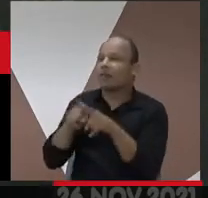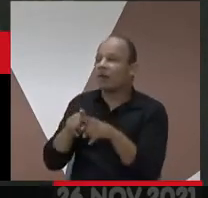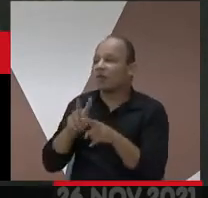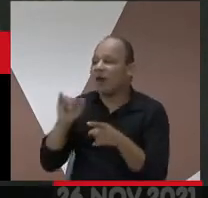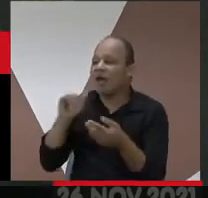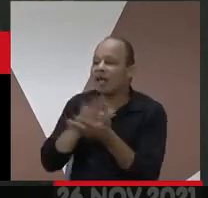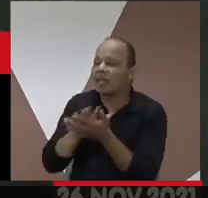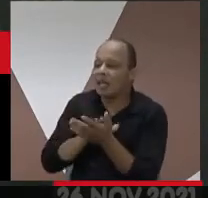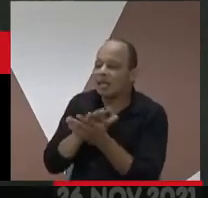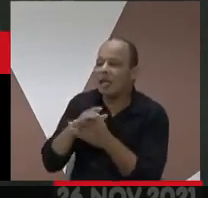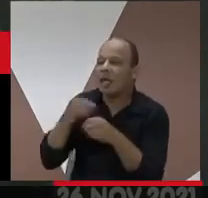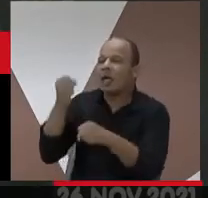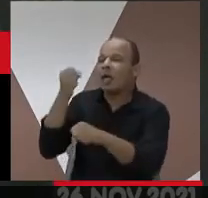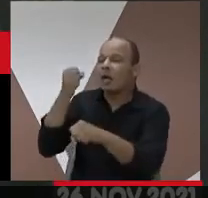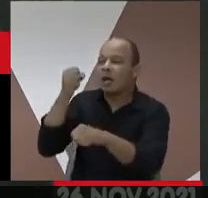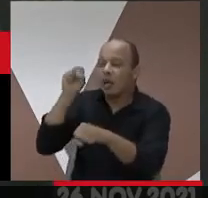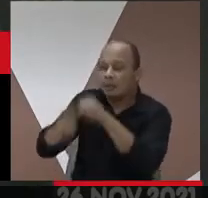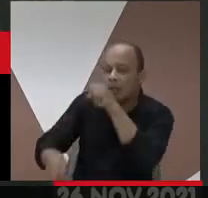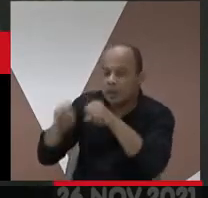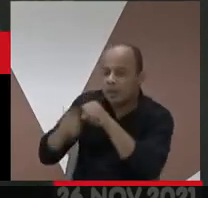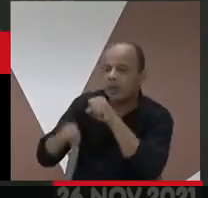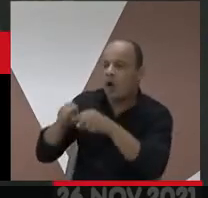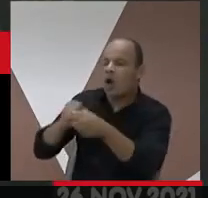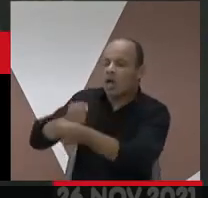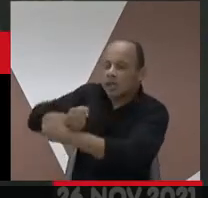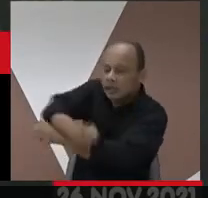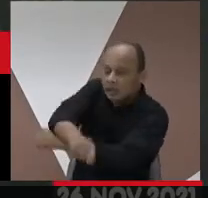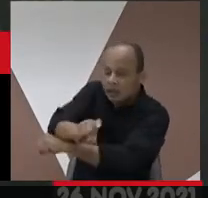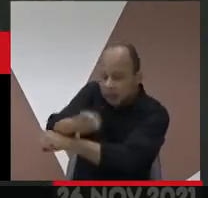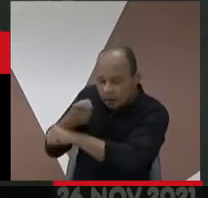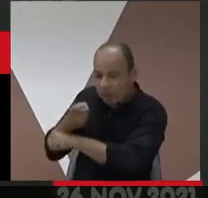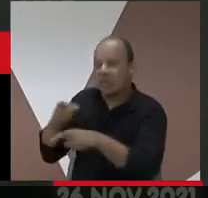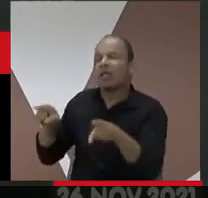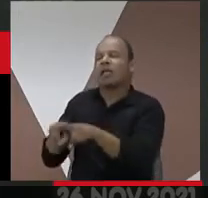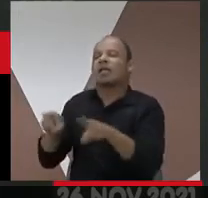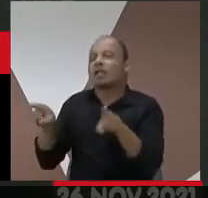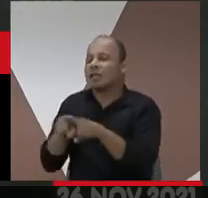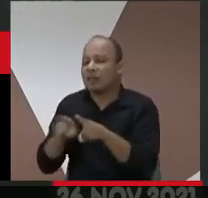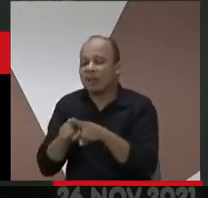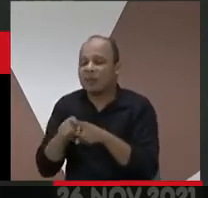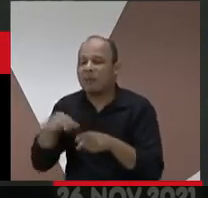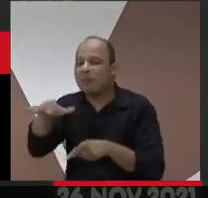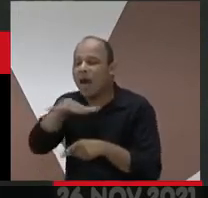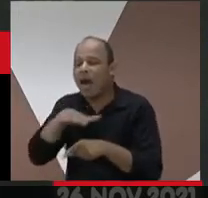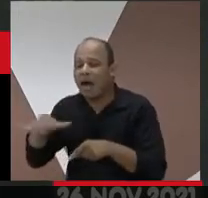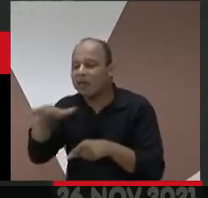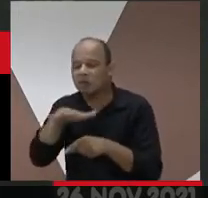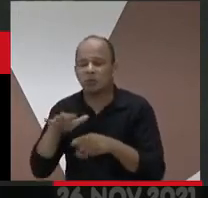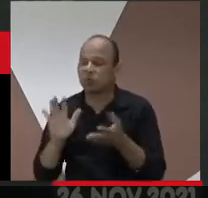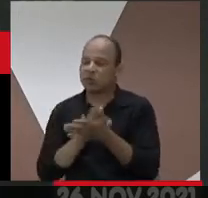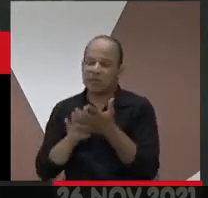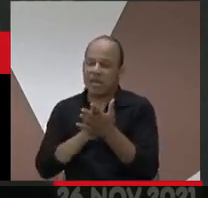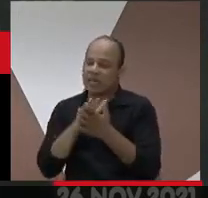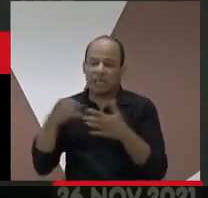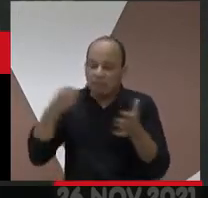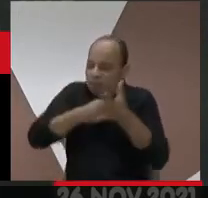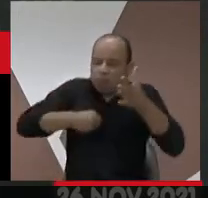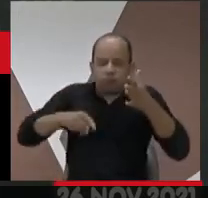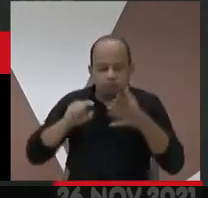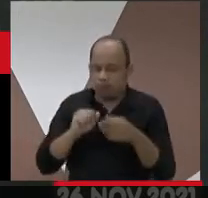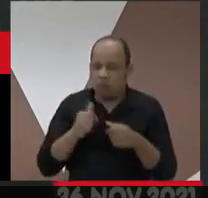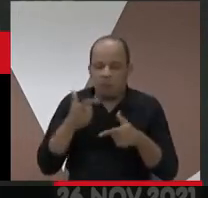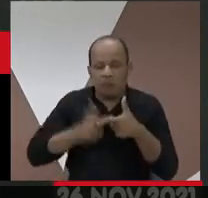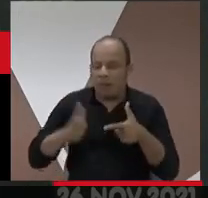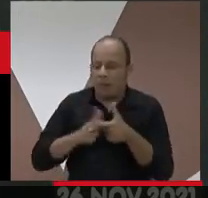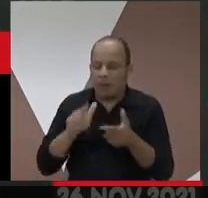nem a comunidade quilombola de Pinhões, nem os bairros urbanos. Além disso, pediram para que o Rodoanel comece a